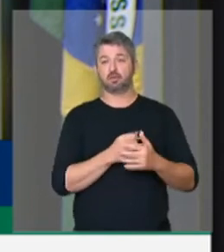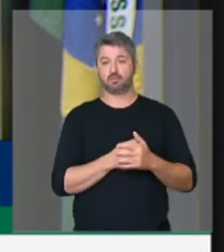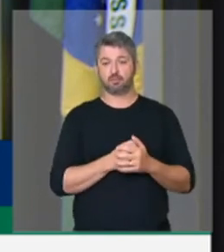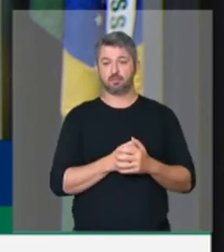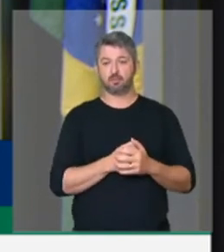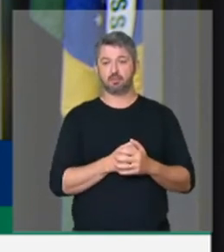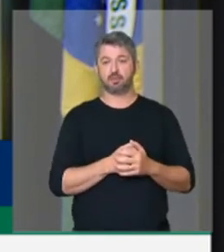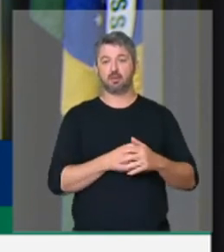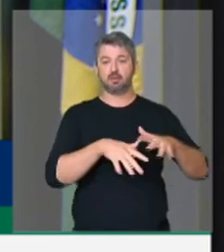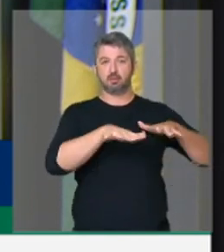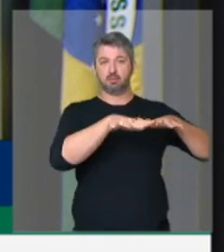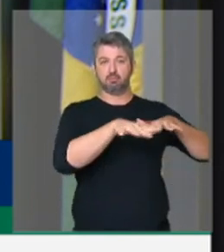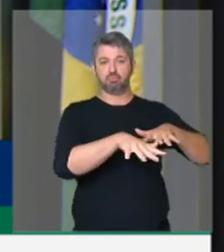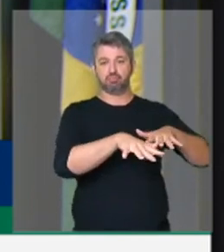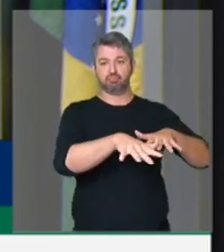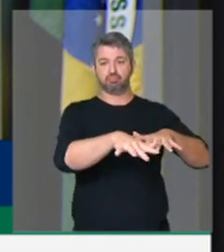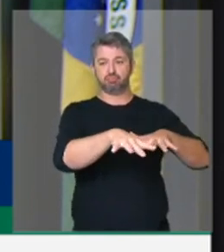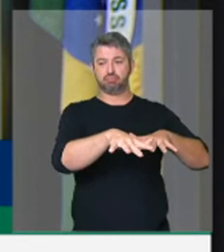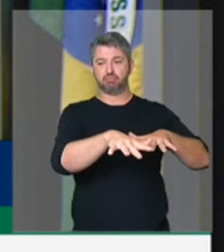uma manifestação,